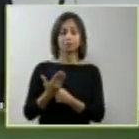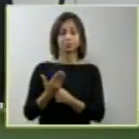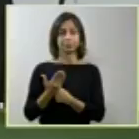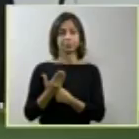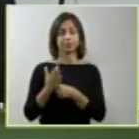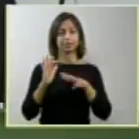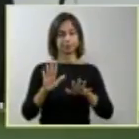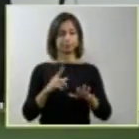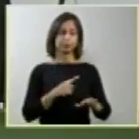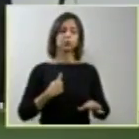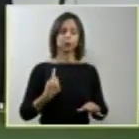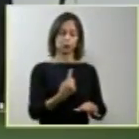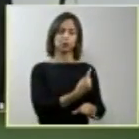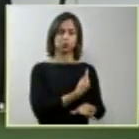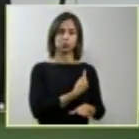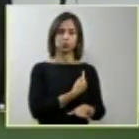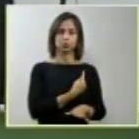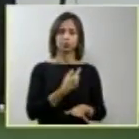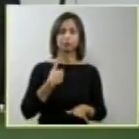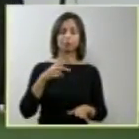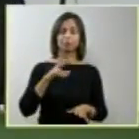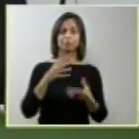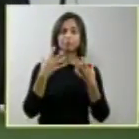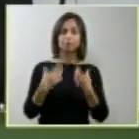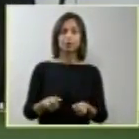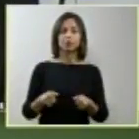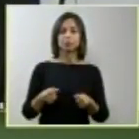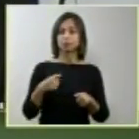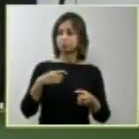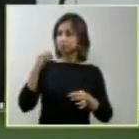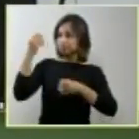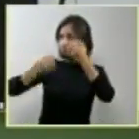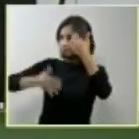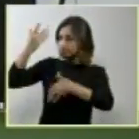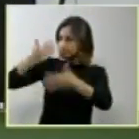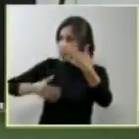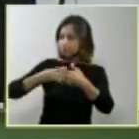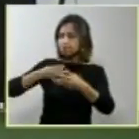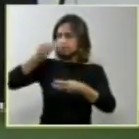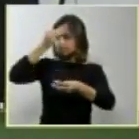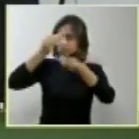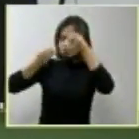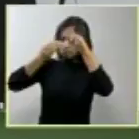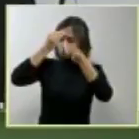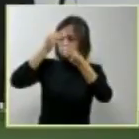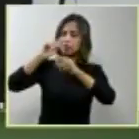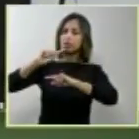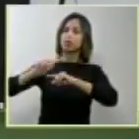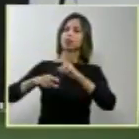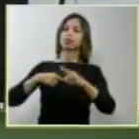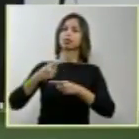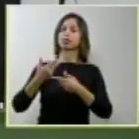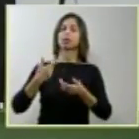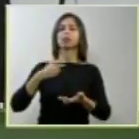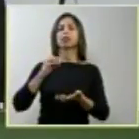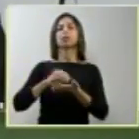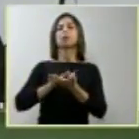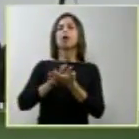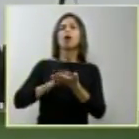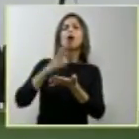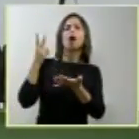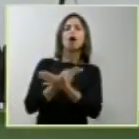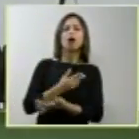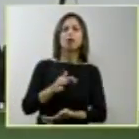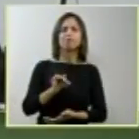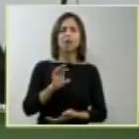Nós sairemos muito mais munidos de elementos, e sem elementos, sem fatos, não